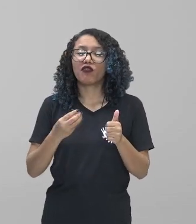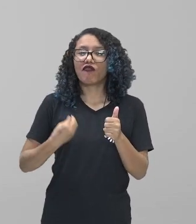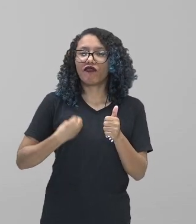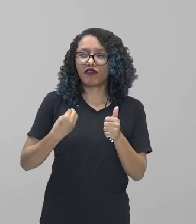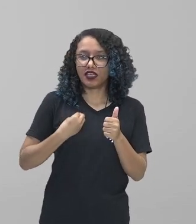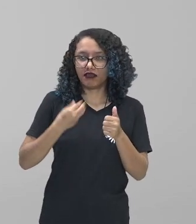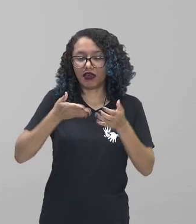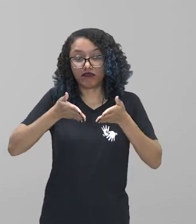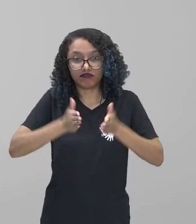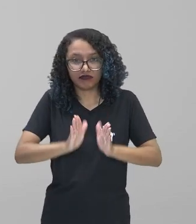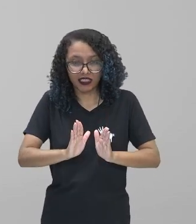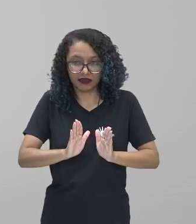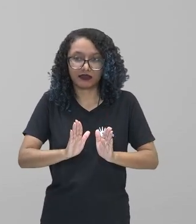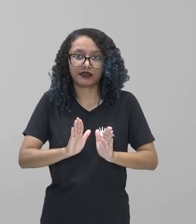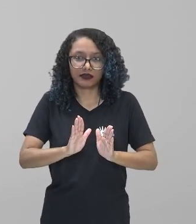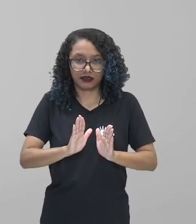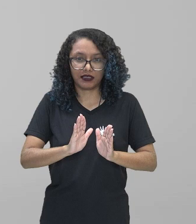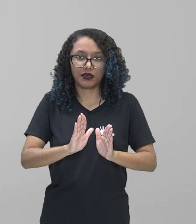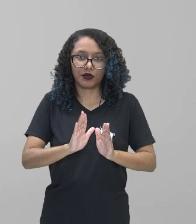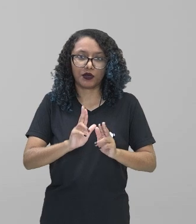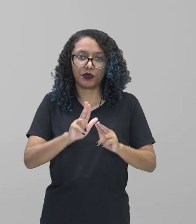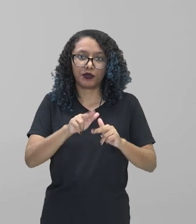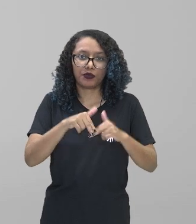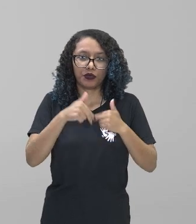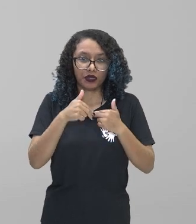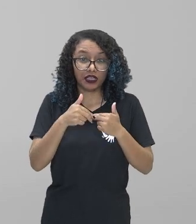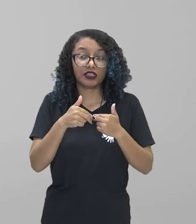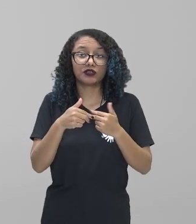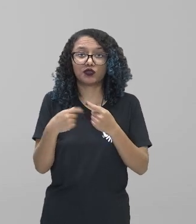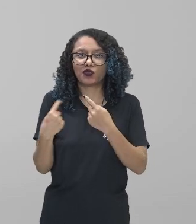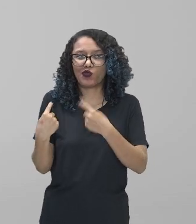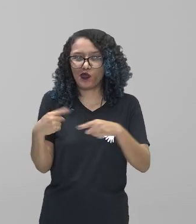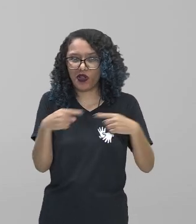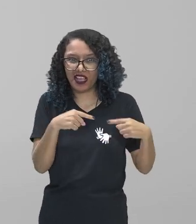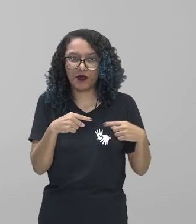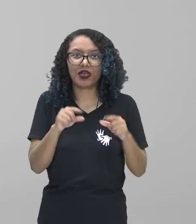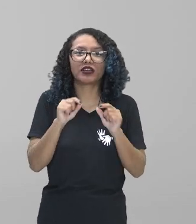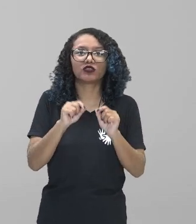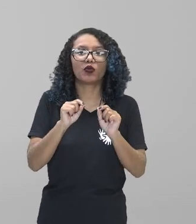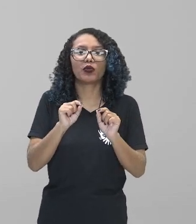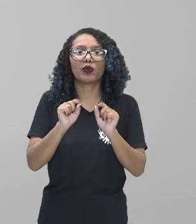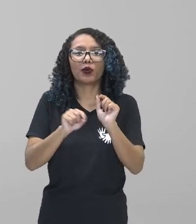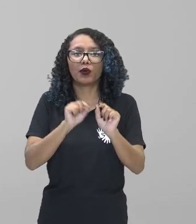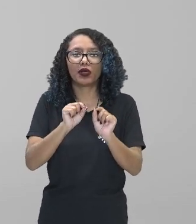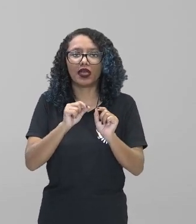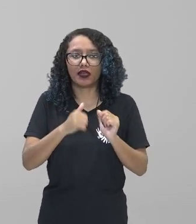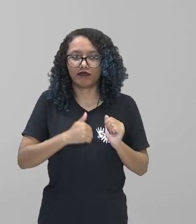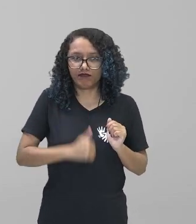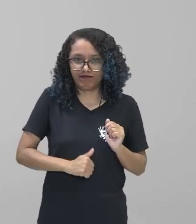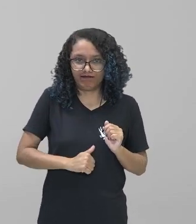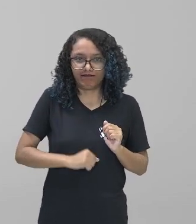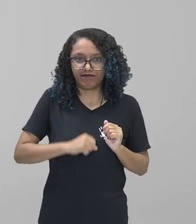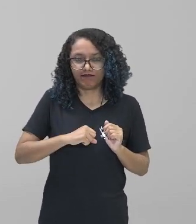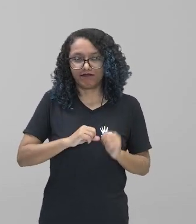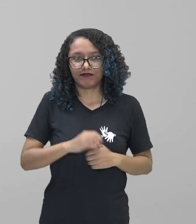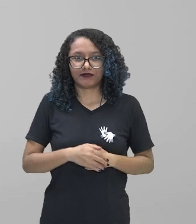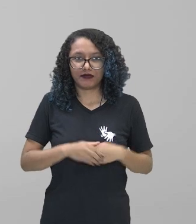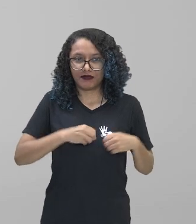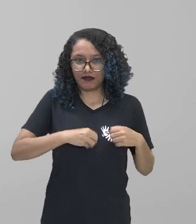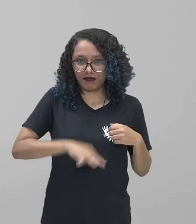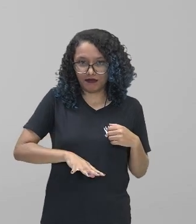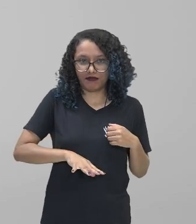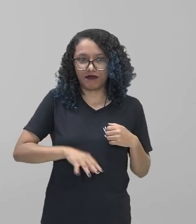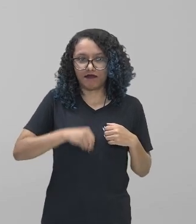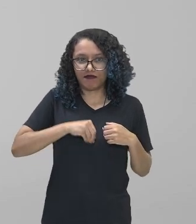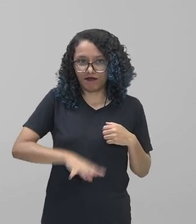Nascer. Por isso que é polêmico quando a gente fala do aborto. Porque ser cidadão é ter direito à vida. Ter